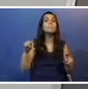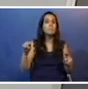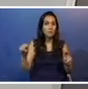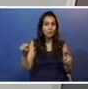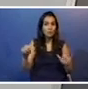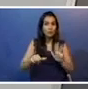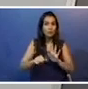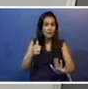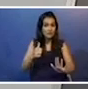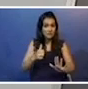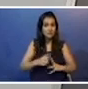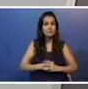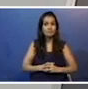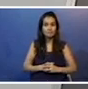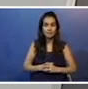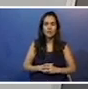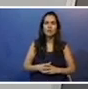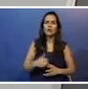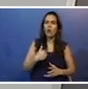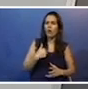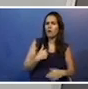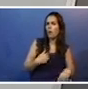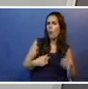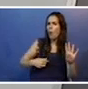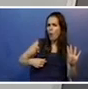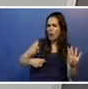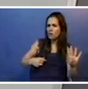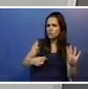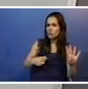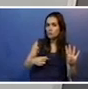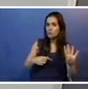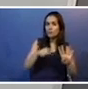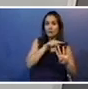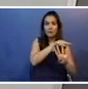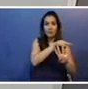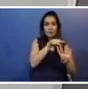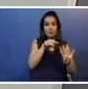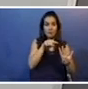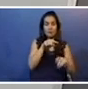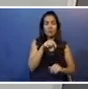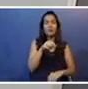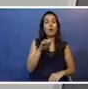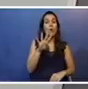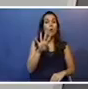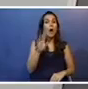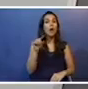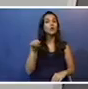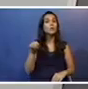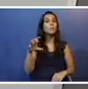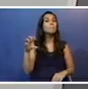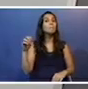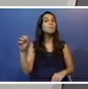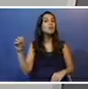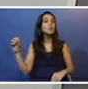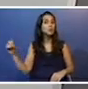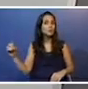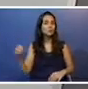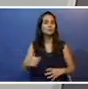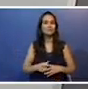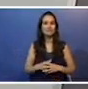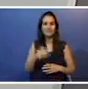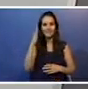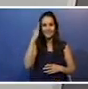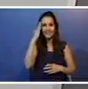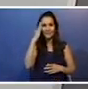1000 vezes. Então, em vez de 4, aqui eu tenho 4.000.